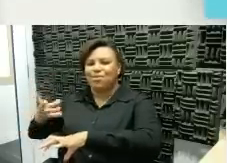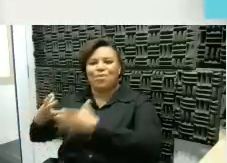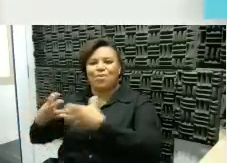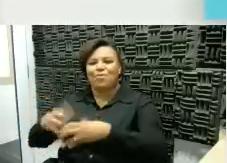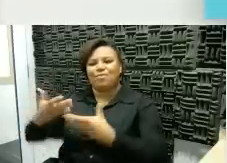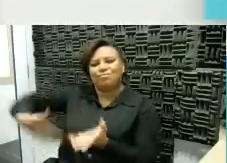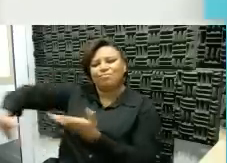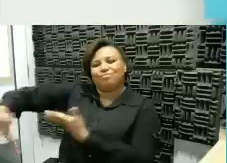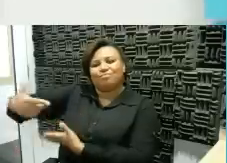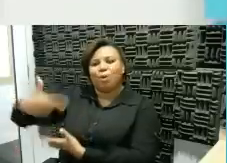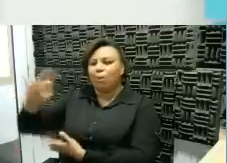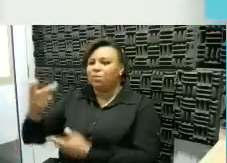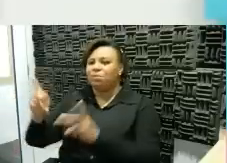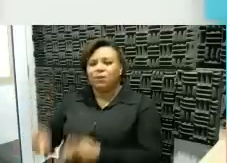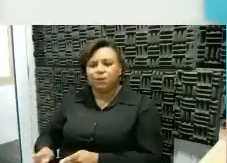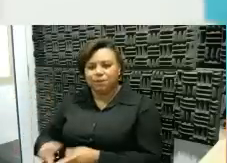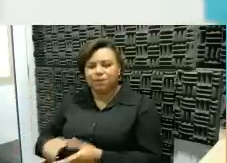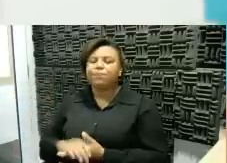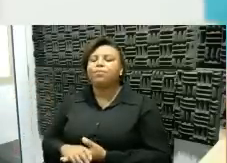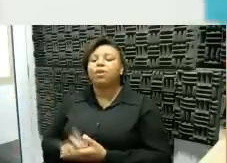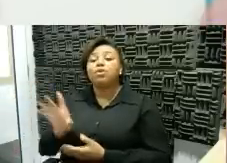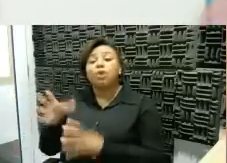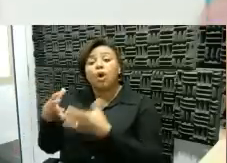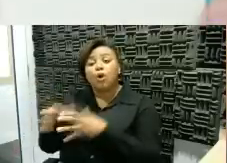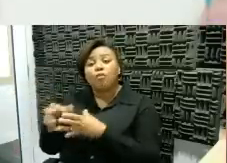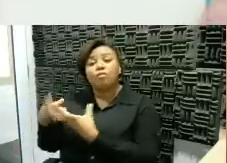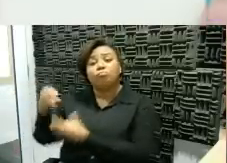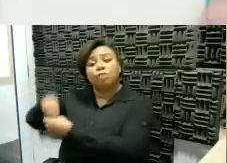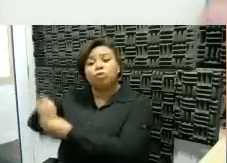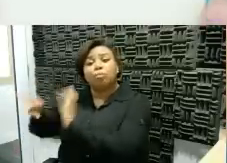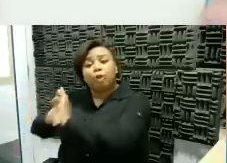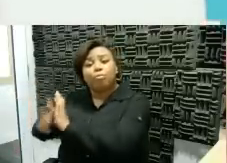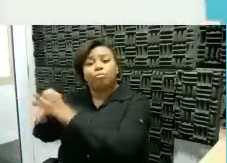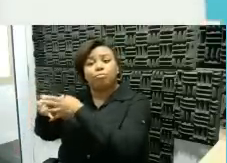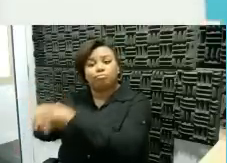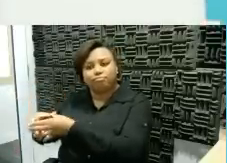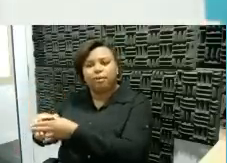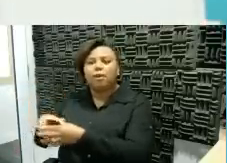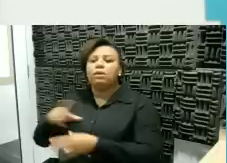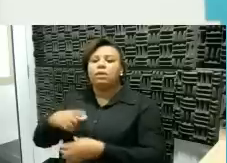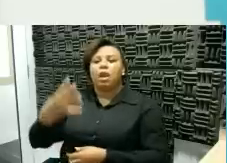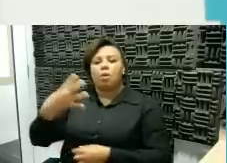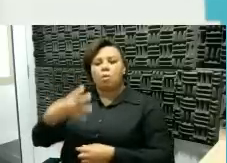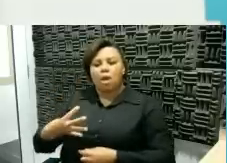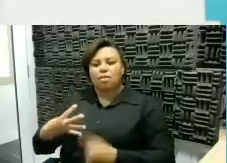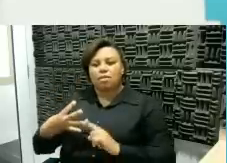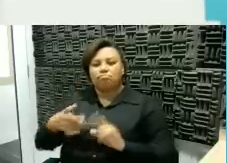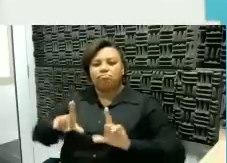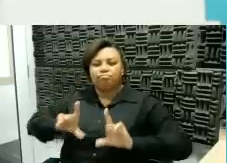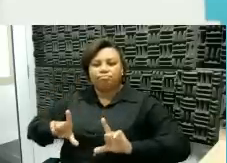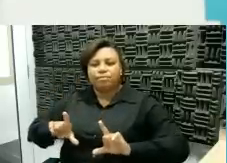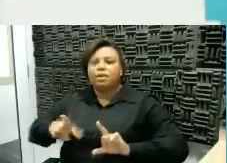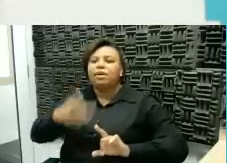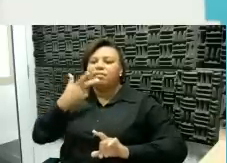conviviam entre si uma quarta figurinha então que eu tô trazendo esse círculo vem para dentro da sociedade mas